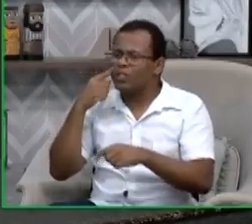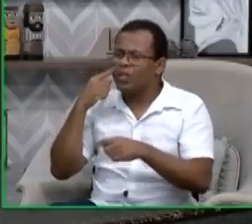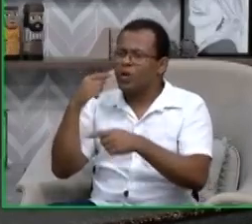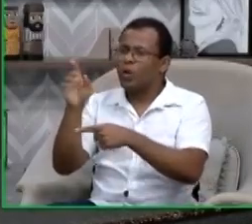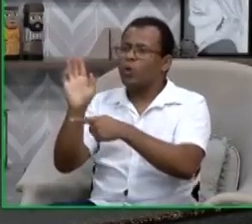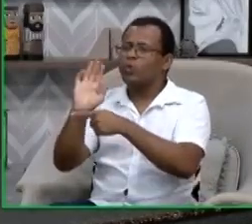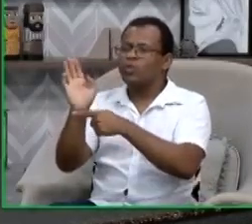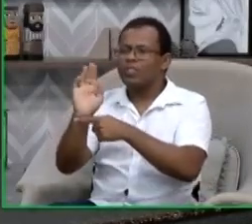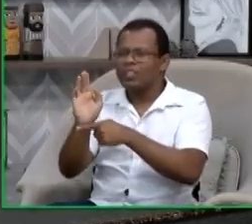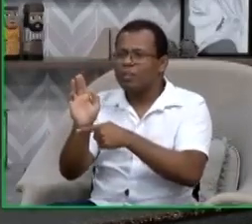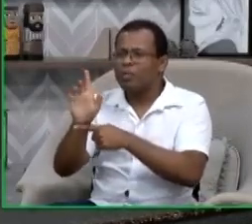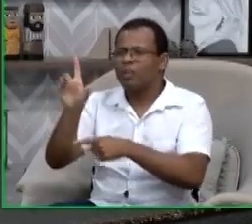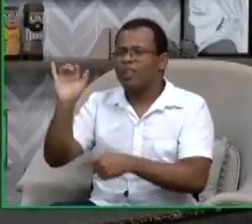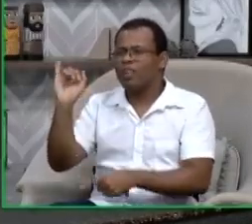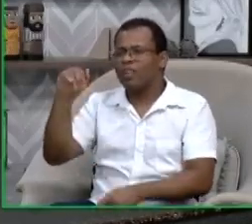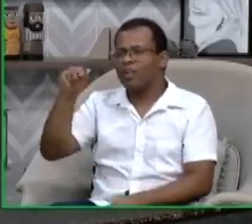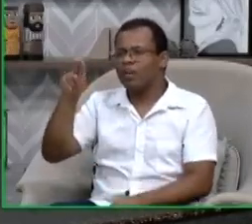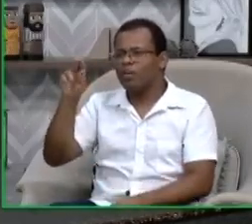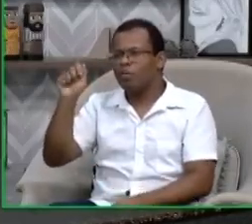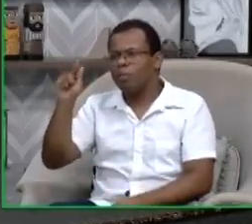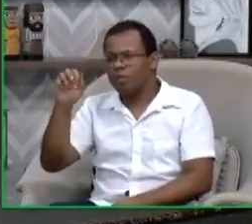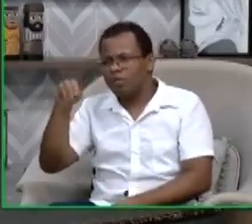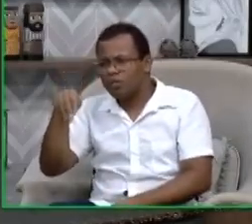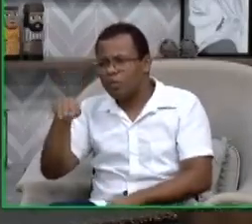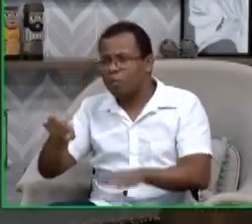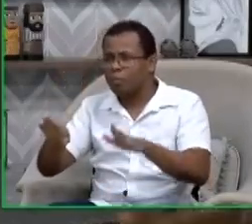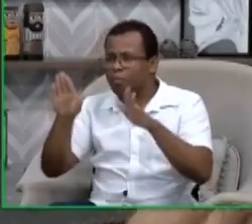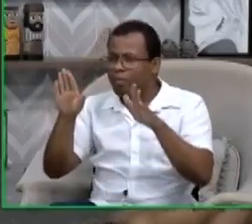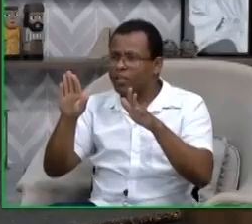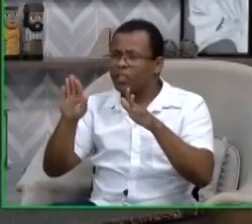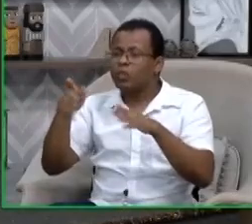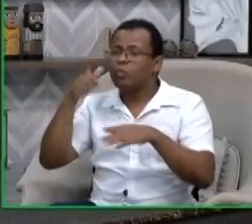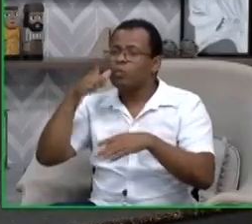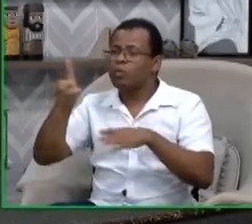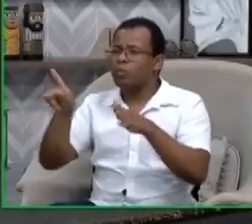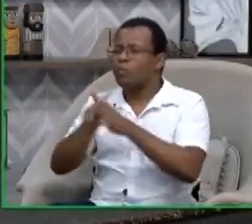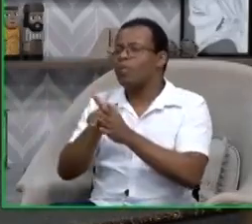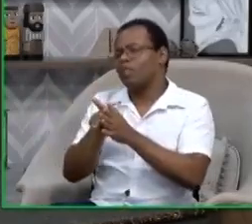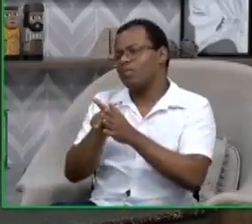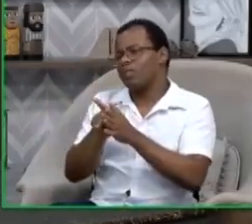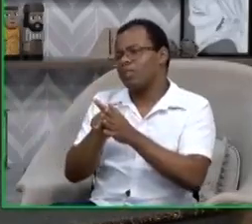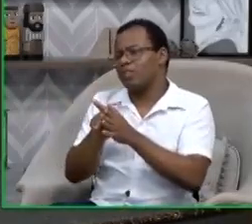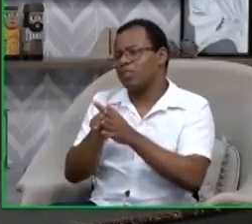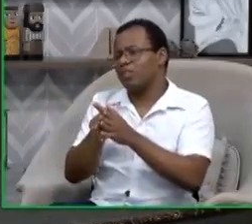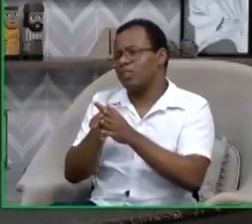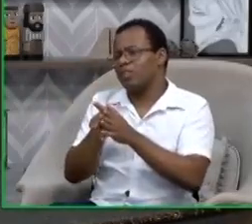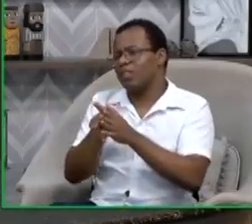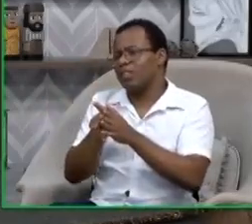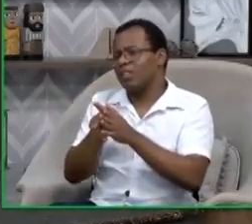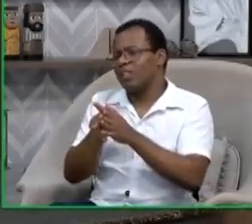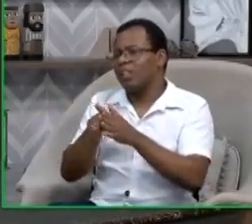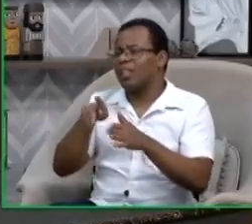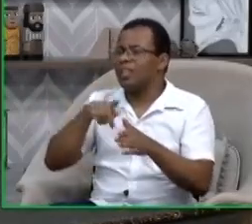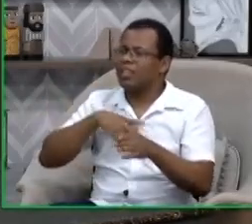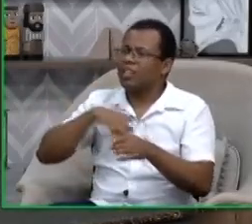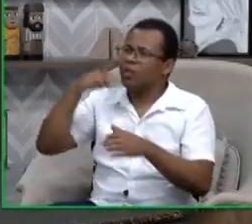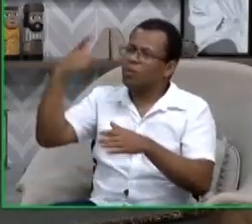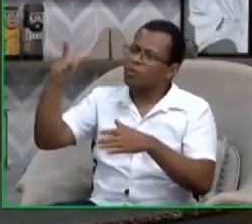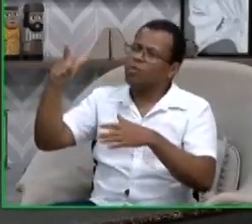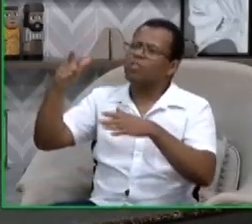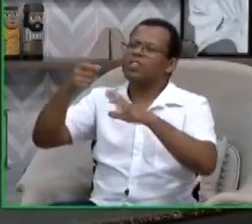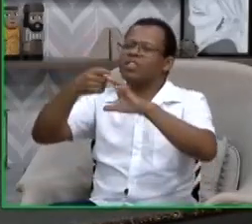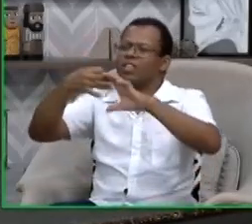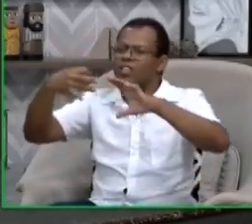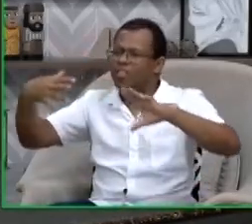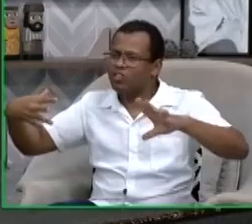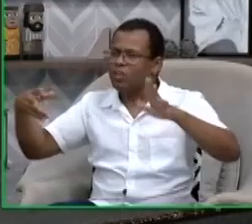cinema é uma linguagem. Sim, perfeito. Mas em se tratando de um idioma, o idioma é uma língua, está com outros requisitos, são